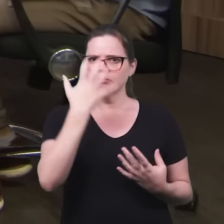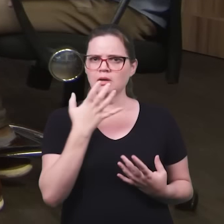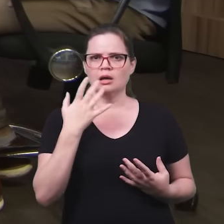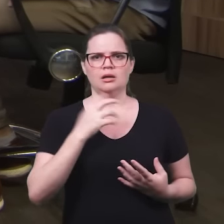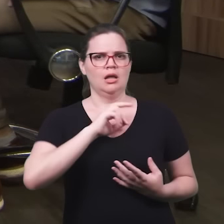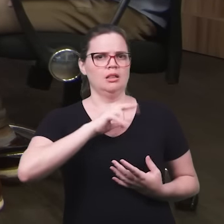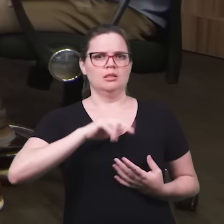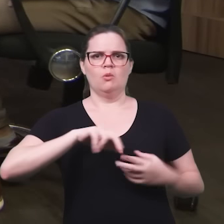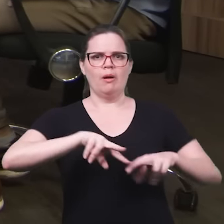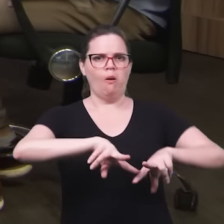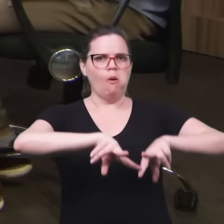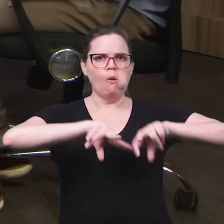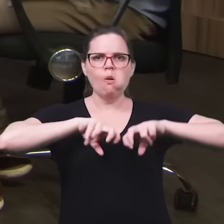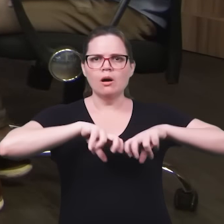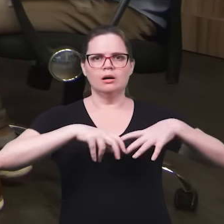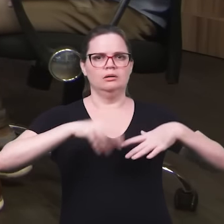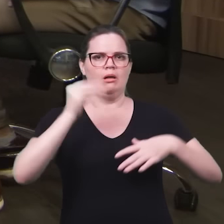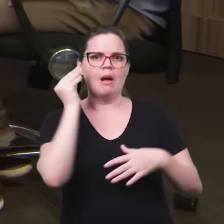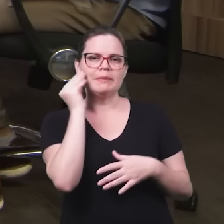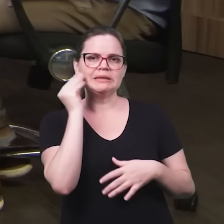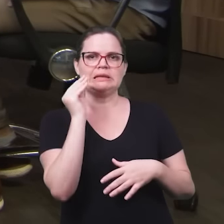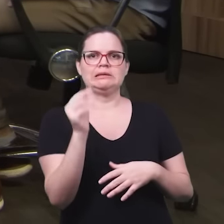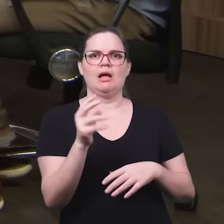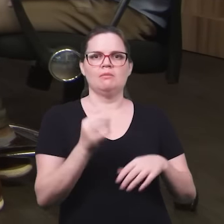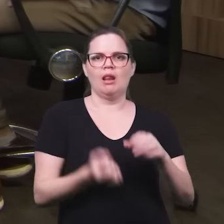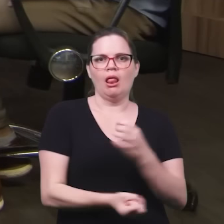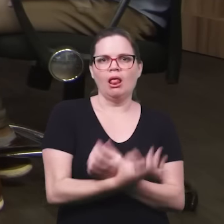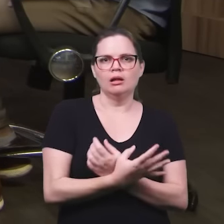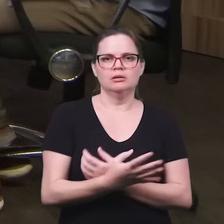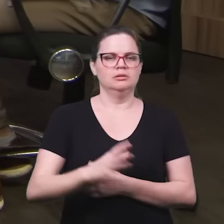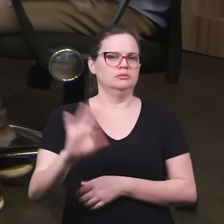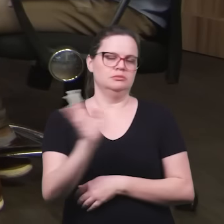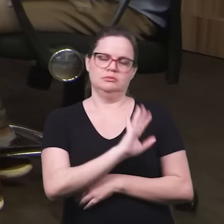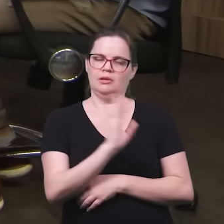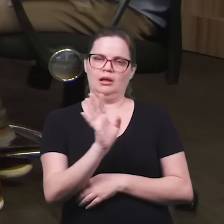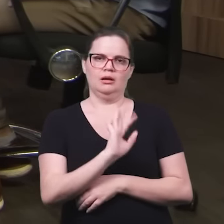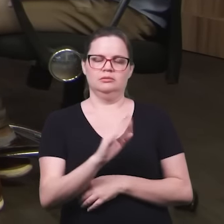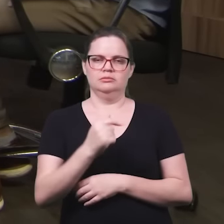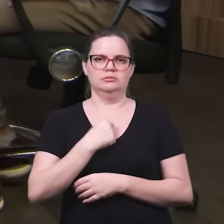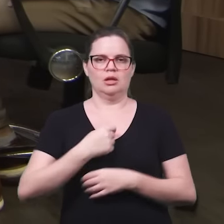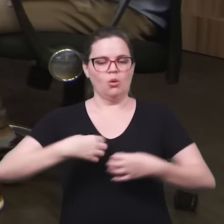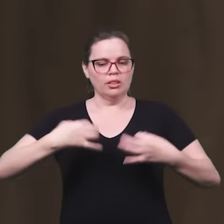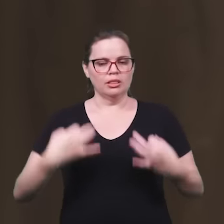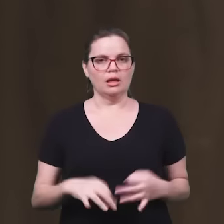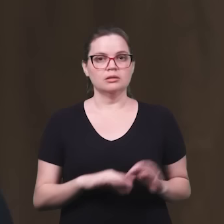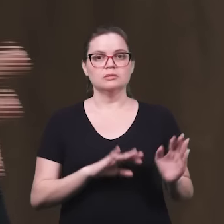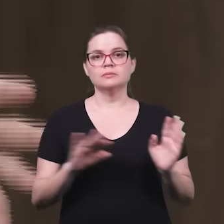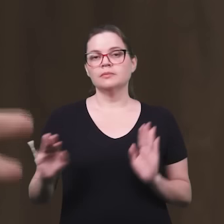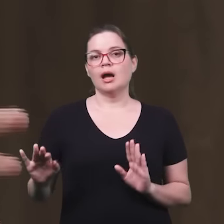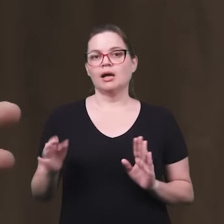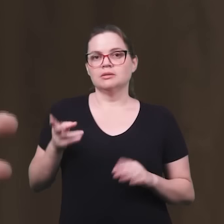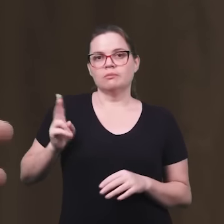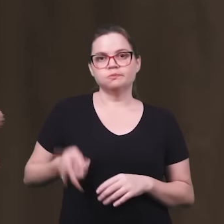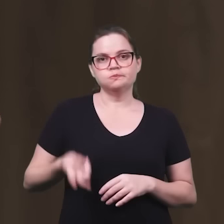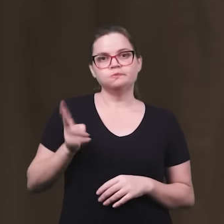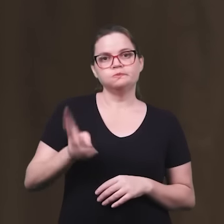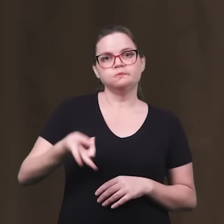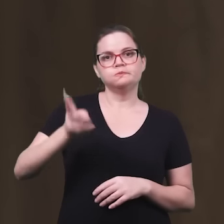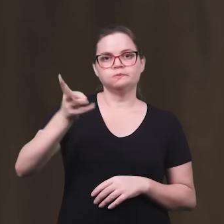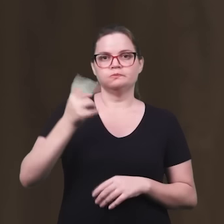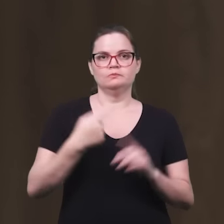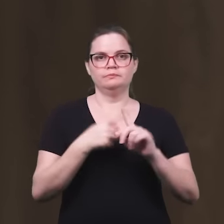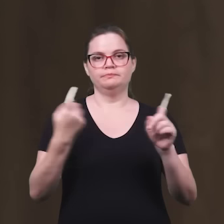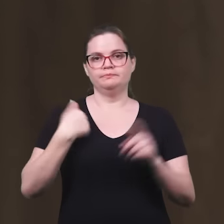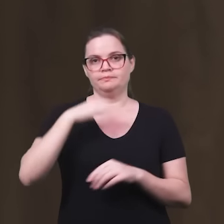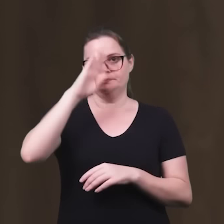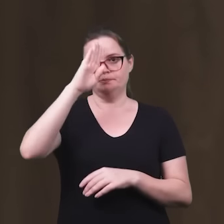de hack ou de outra coisa para tentar acelerar esse processo. Então, o que eu te falo? A consistência, principalmente